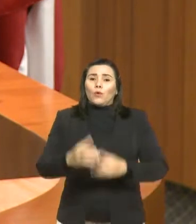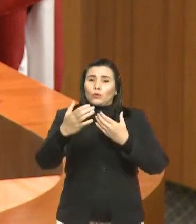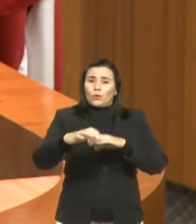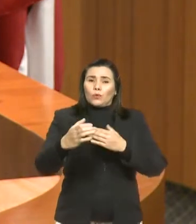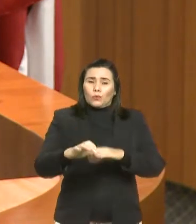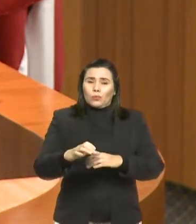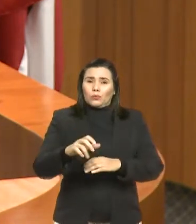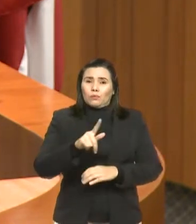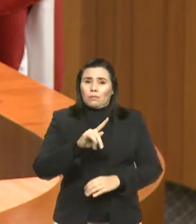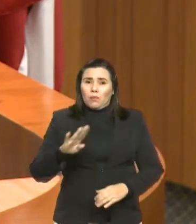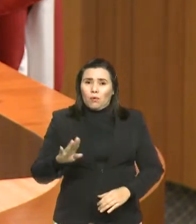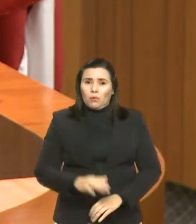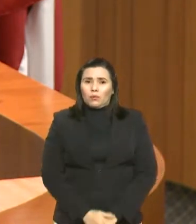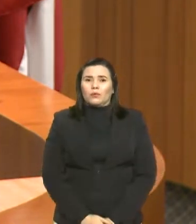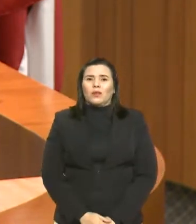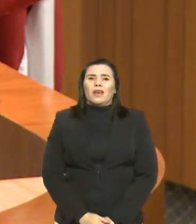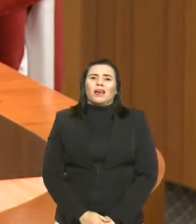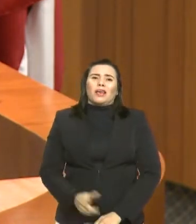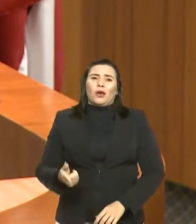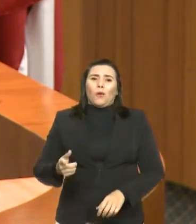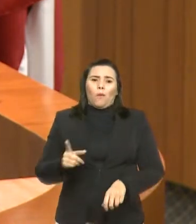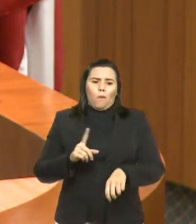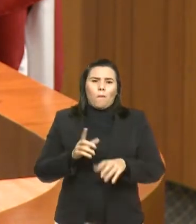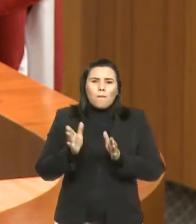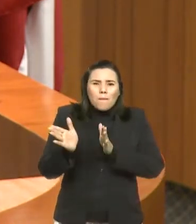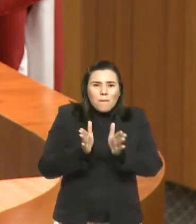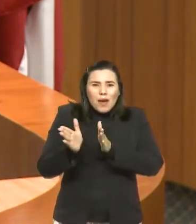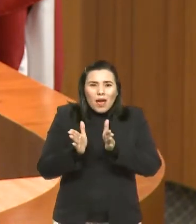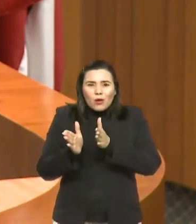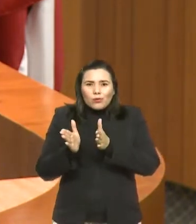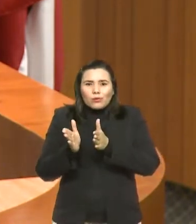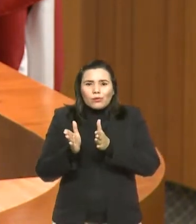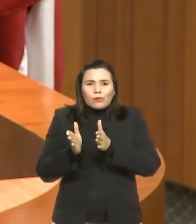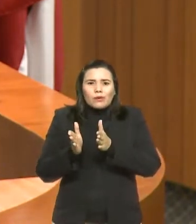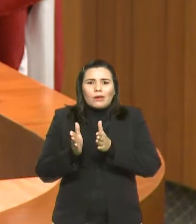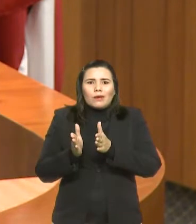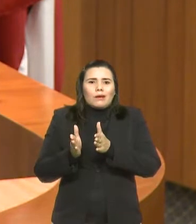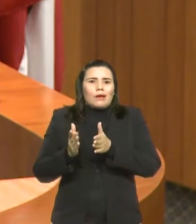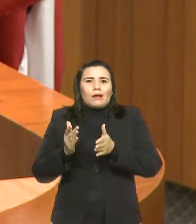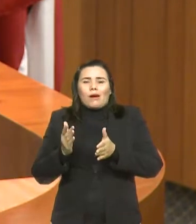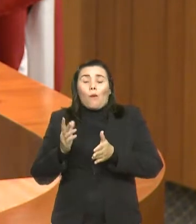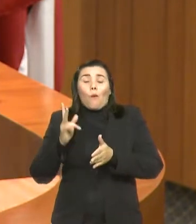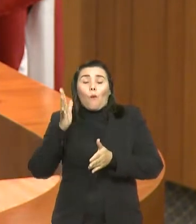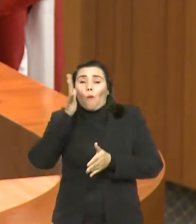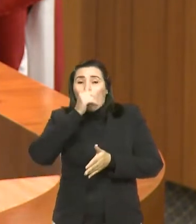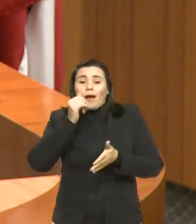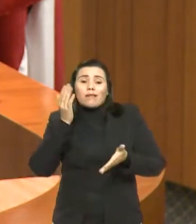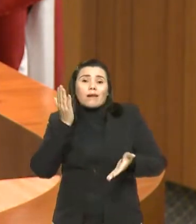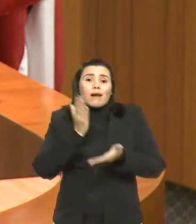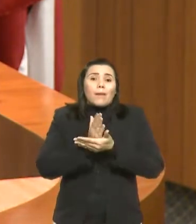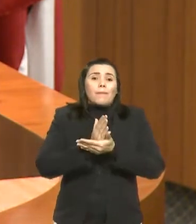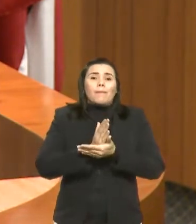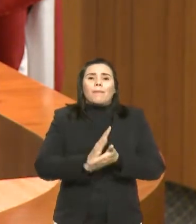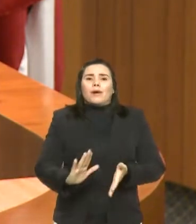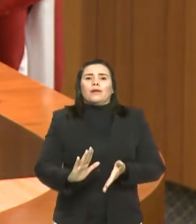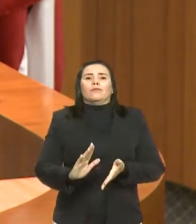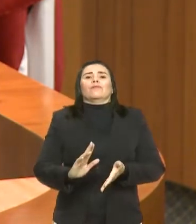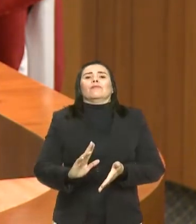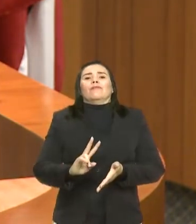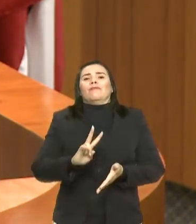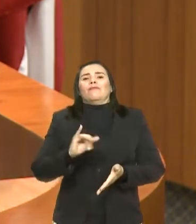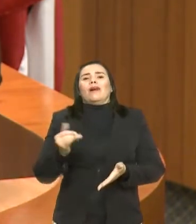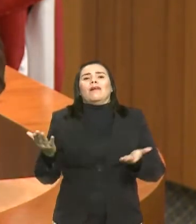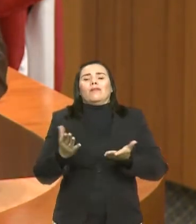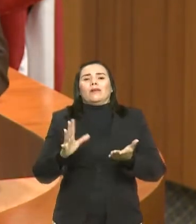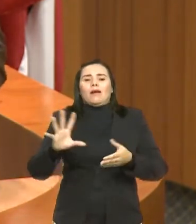sobre o PL esse importante PL ele vai servir para aumentar as possibilidades de todos que passaram que foram